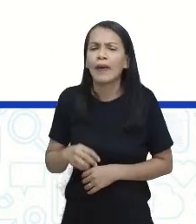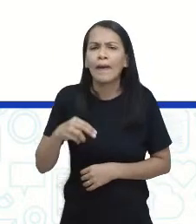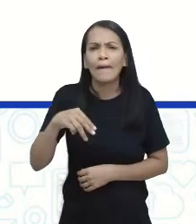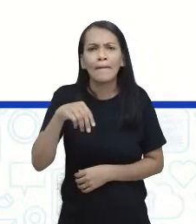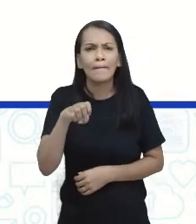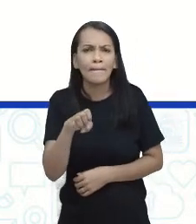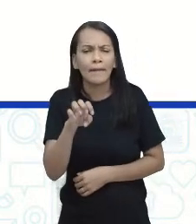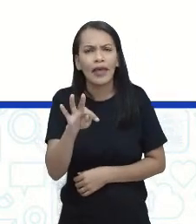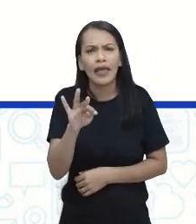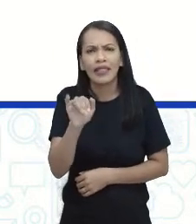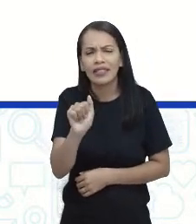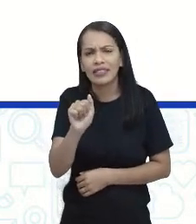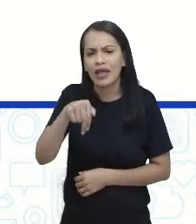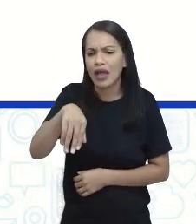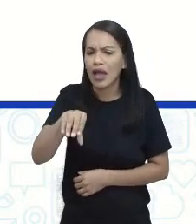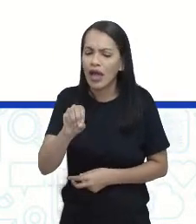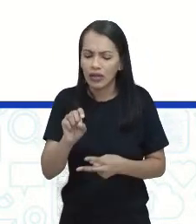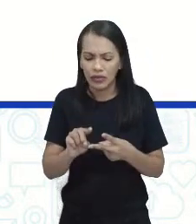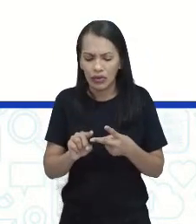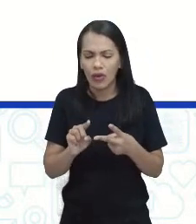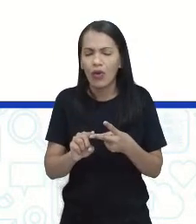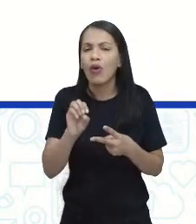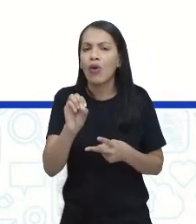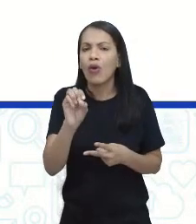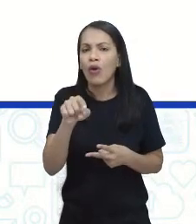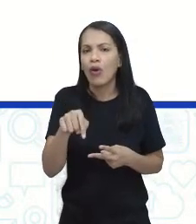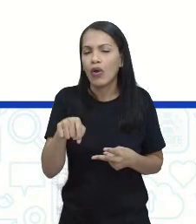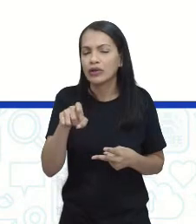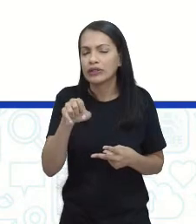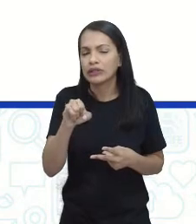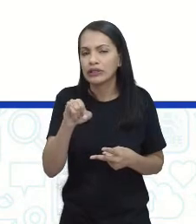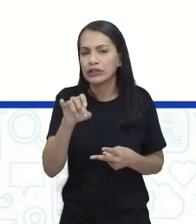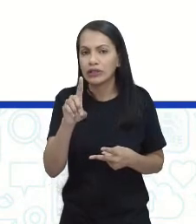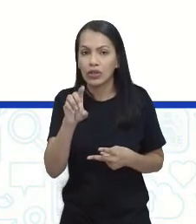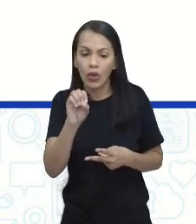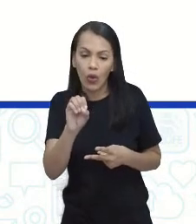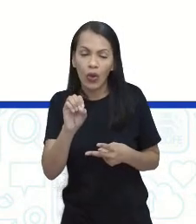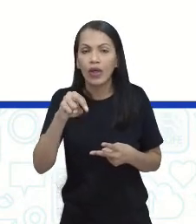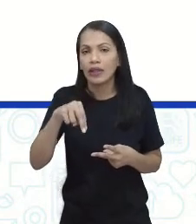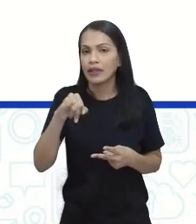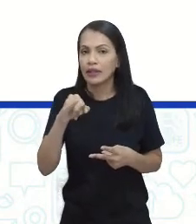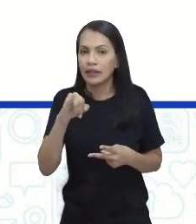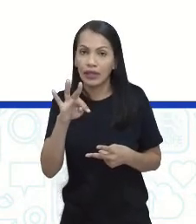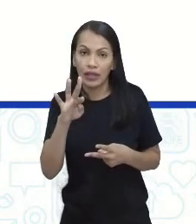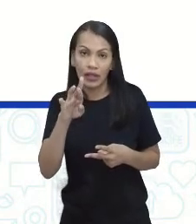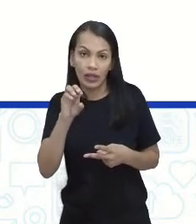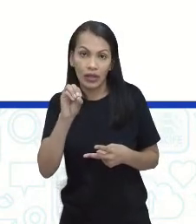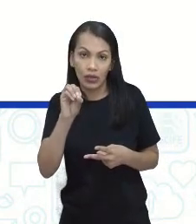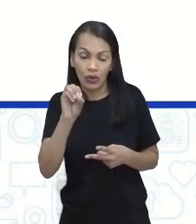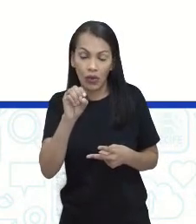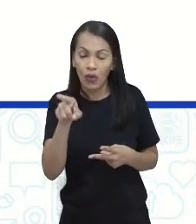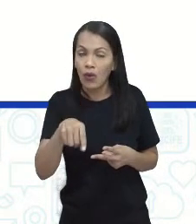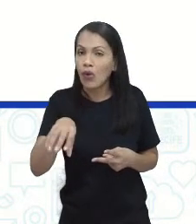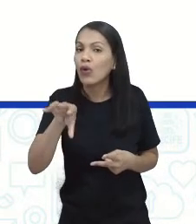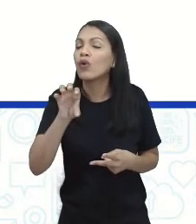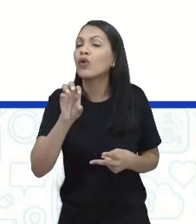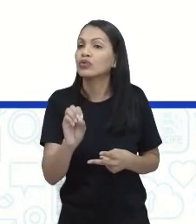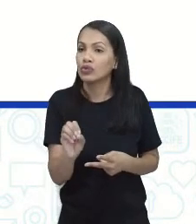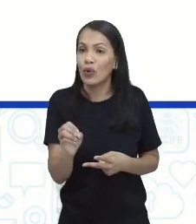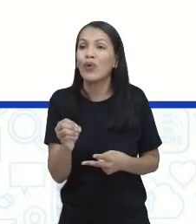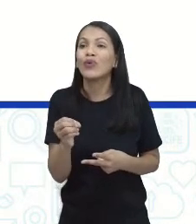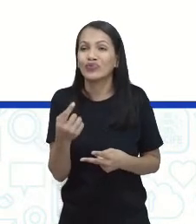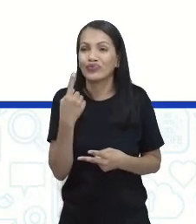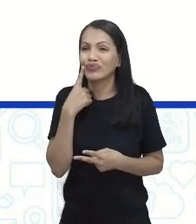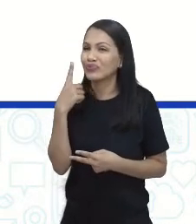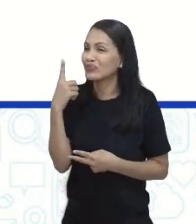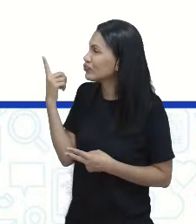metano, óxido nitroso, que são os gases de efeito estufa, como eu falei para vocês, né, com esse potencial aí para o aquecimento global